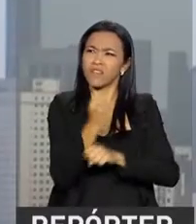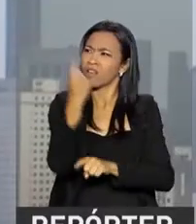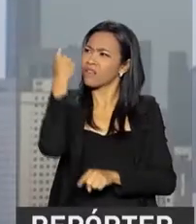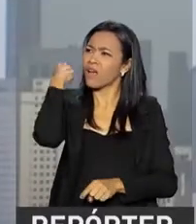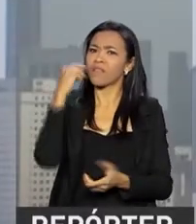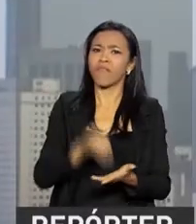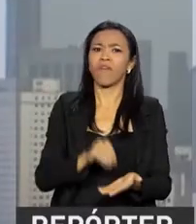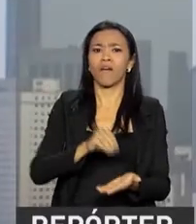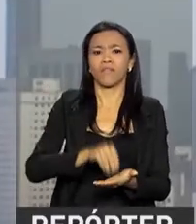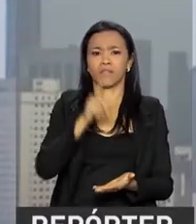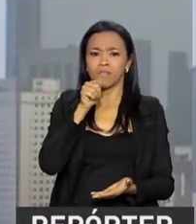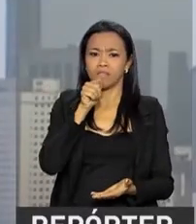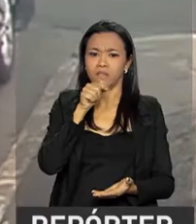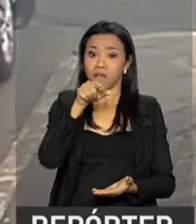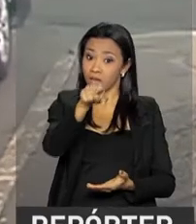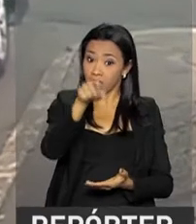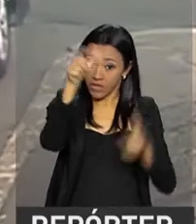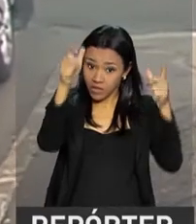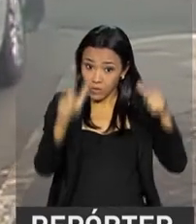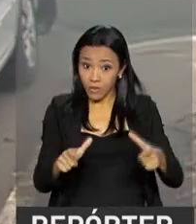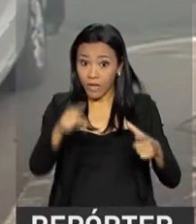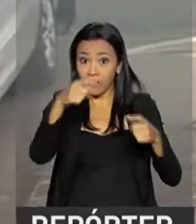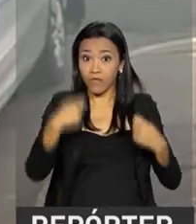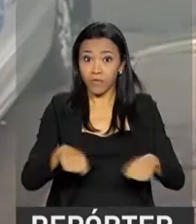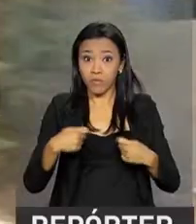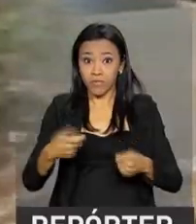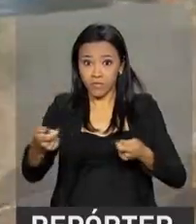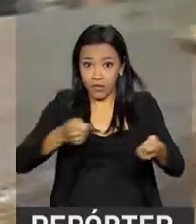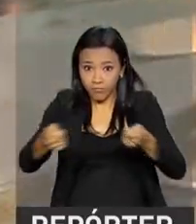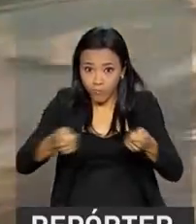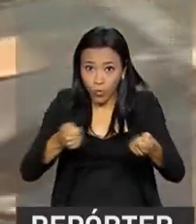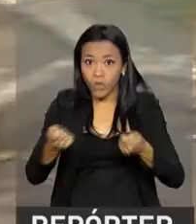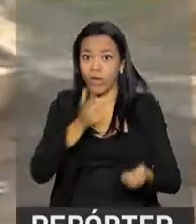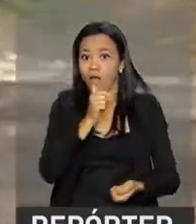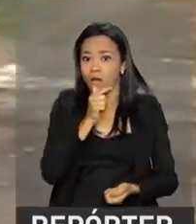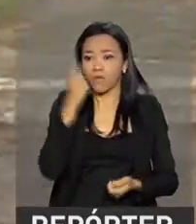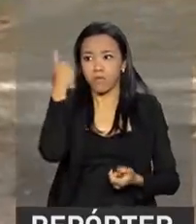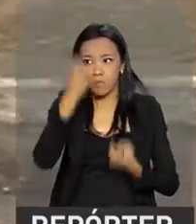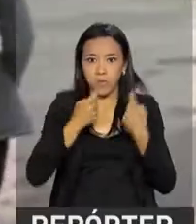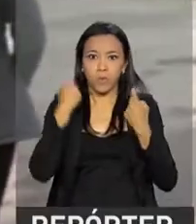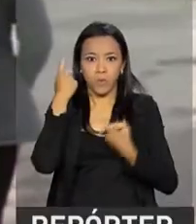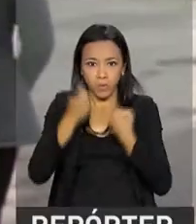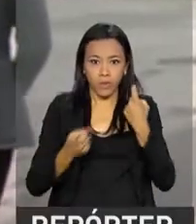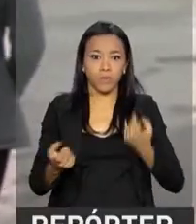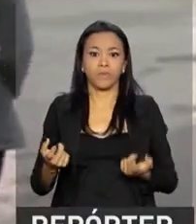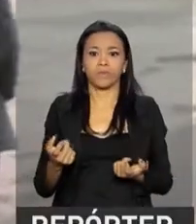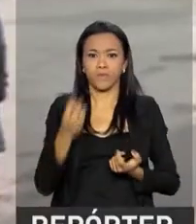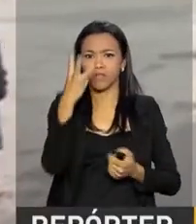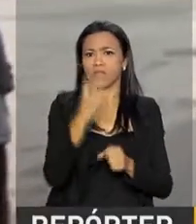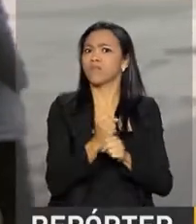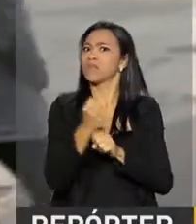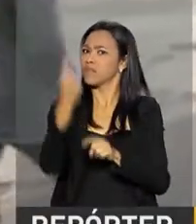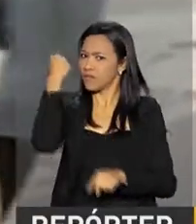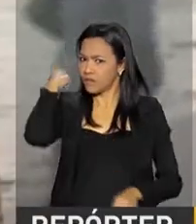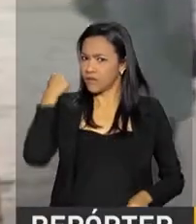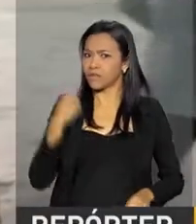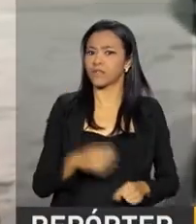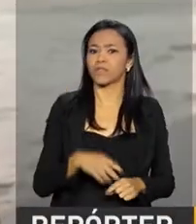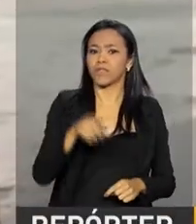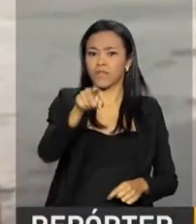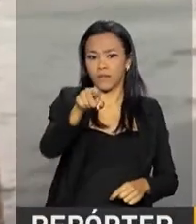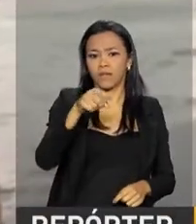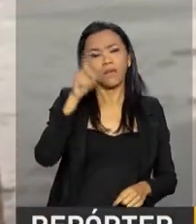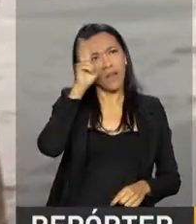que levou a maior cidade do país ao racionamento de água e preocupou a população faz a gente lembrar que acontecer o